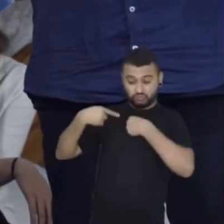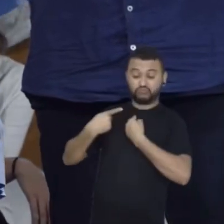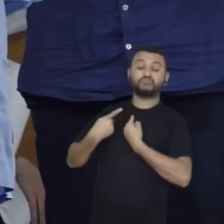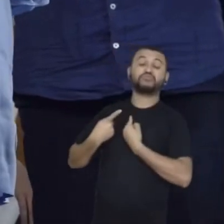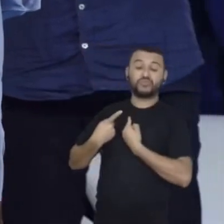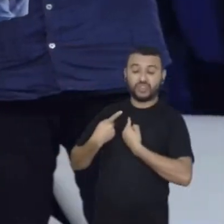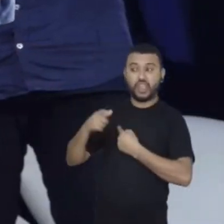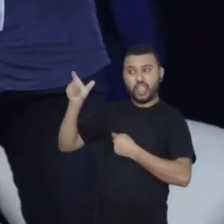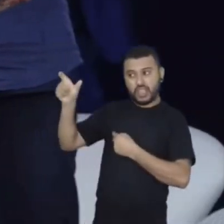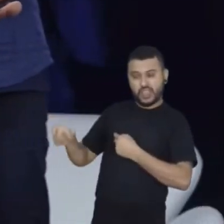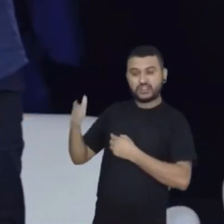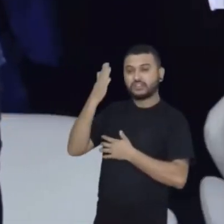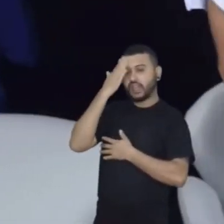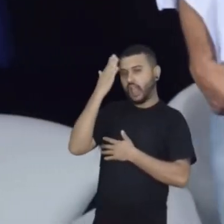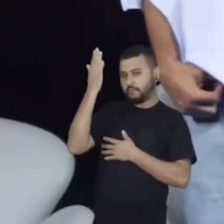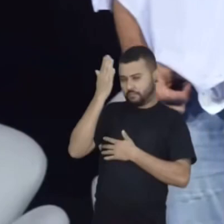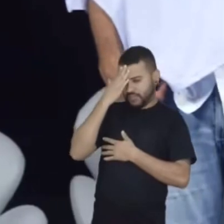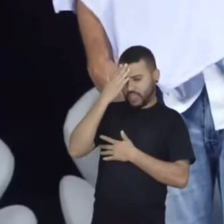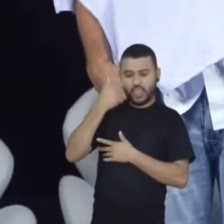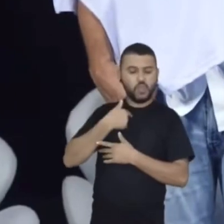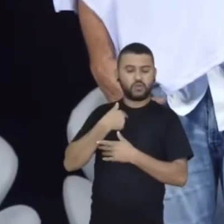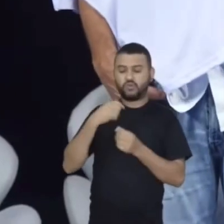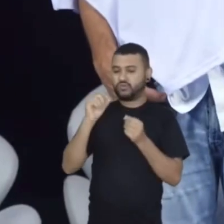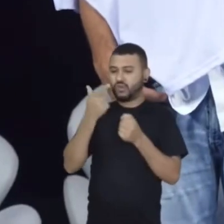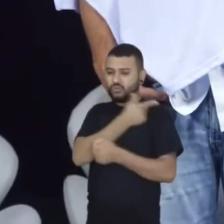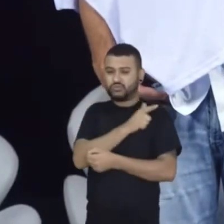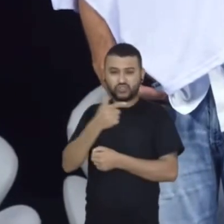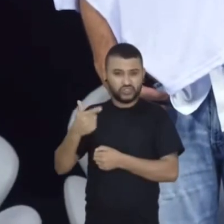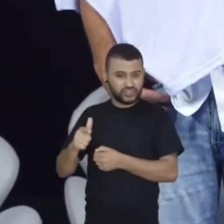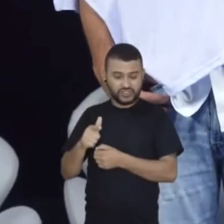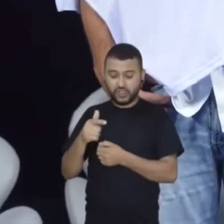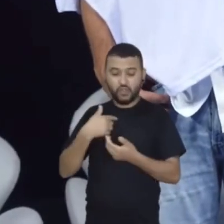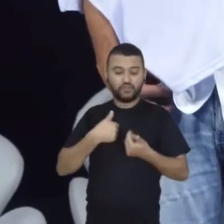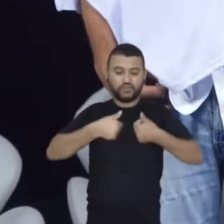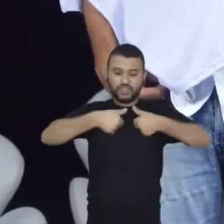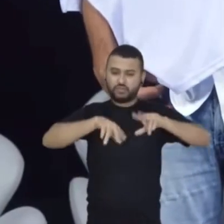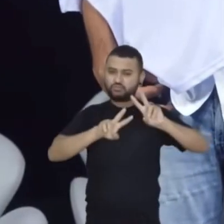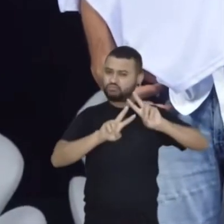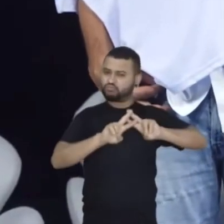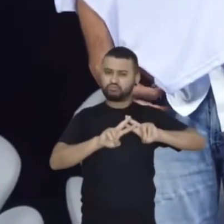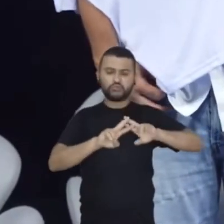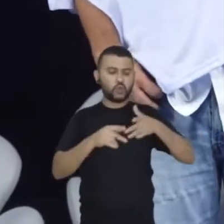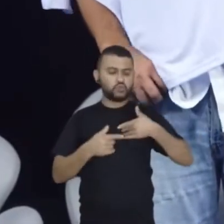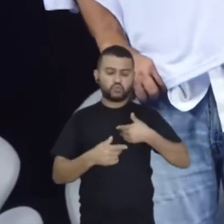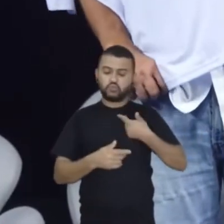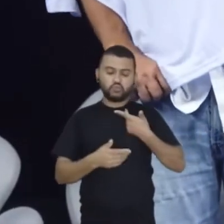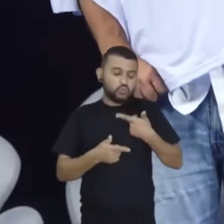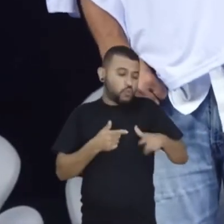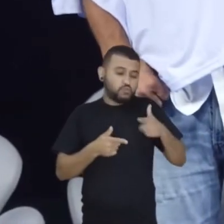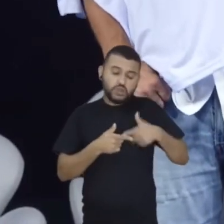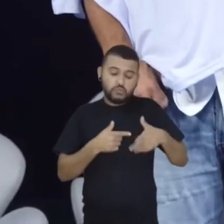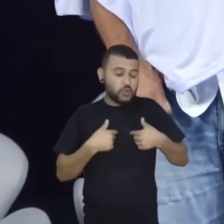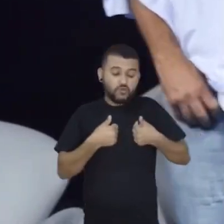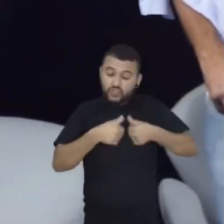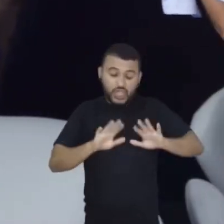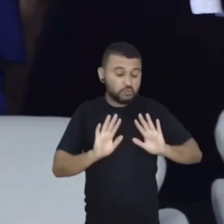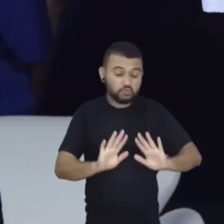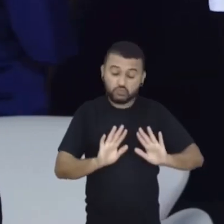eu não tinha nenhum problema de ficar lá, Salomão. Não tinha nenhum problema. Até